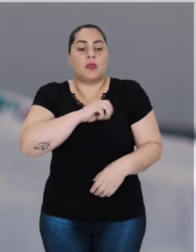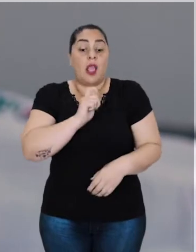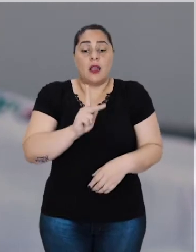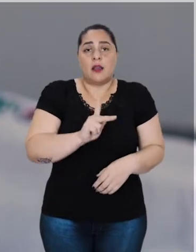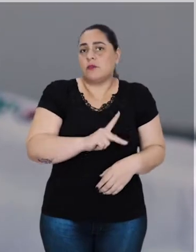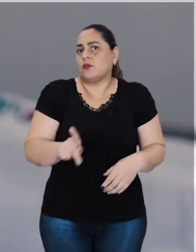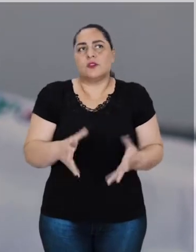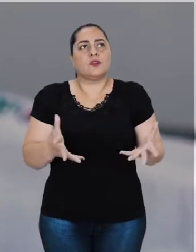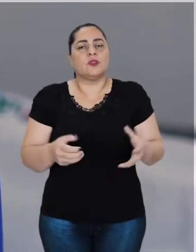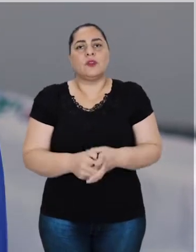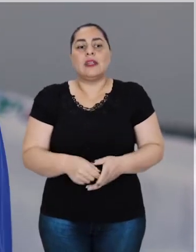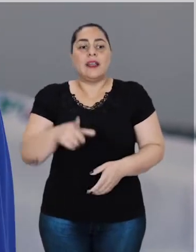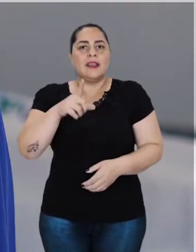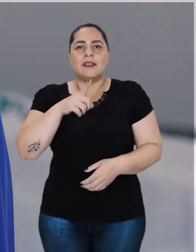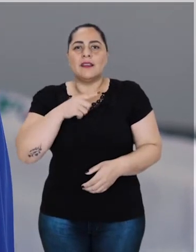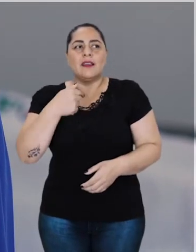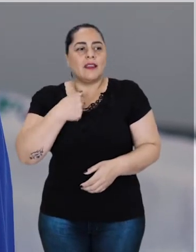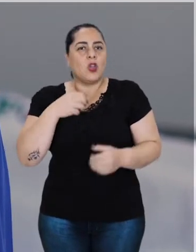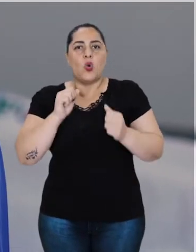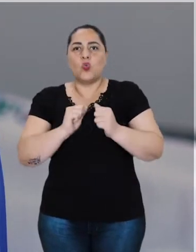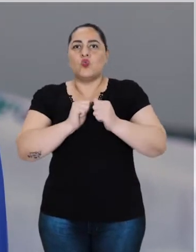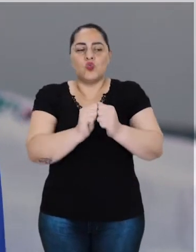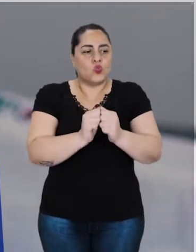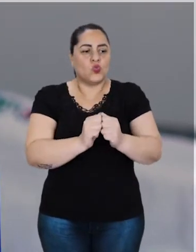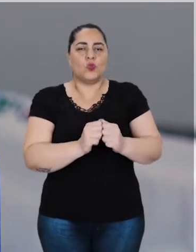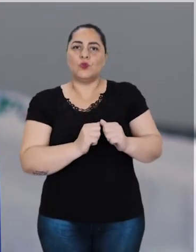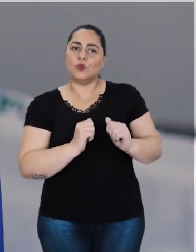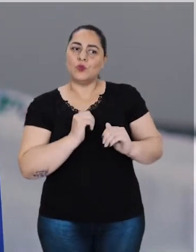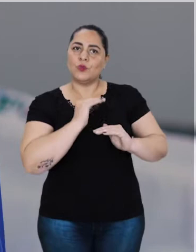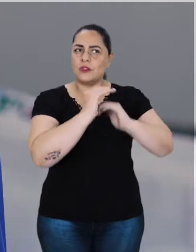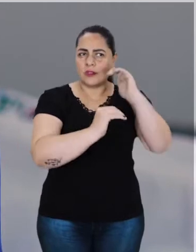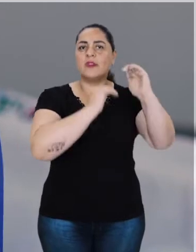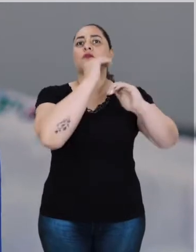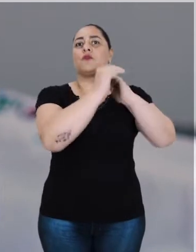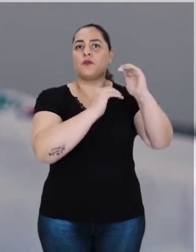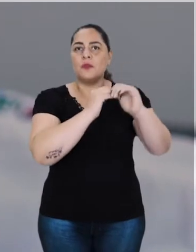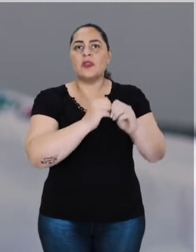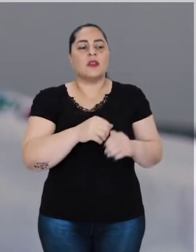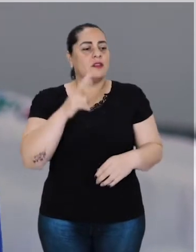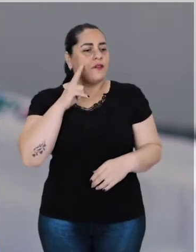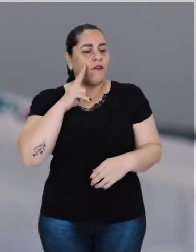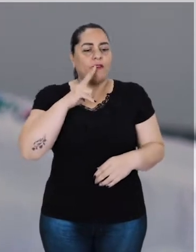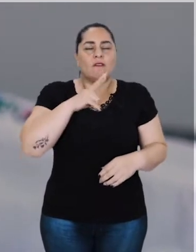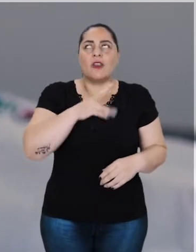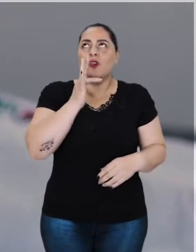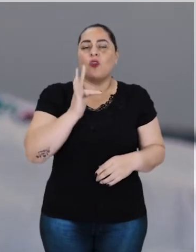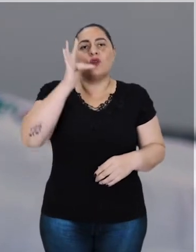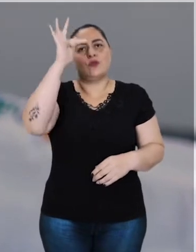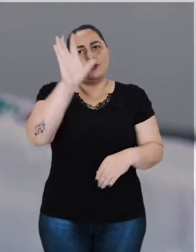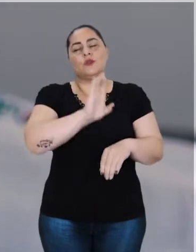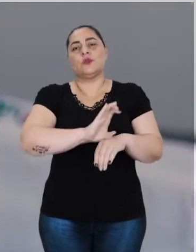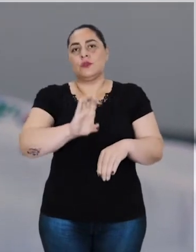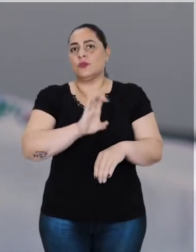na docência e ter participado da construção, da manutenção e de vislumbrar